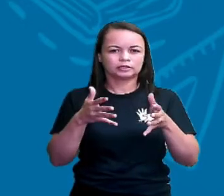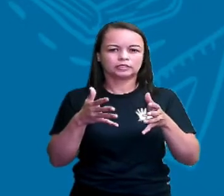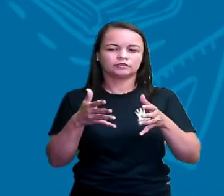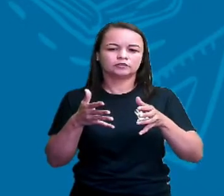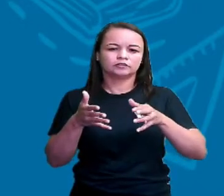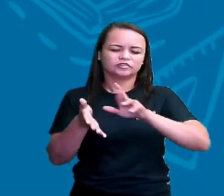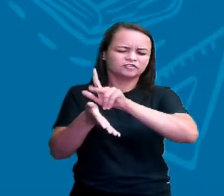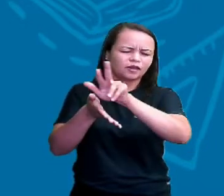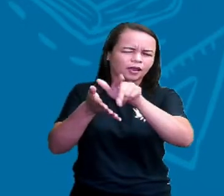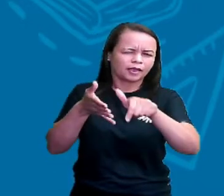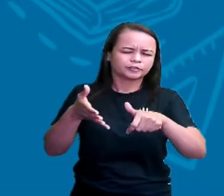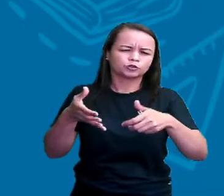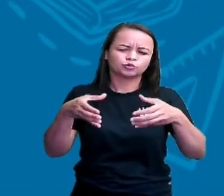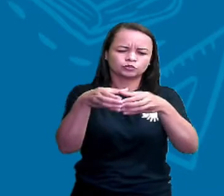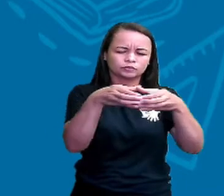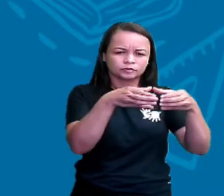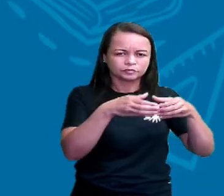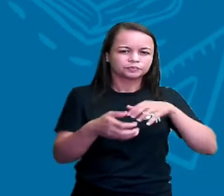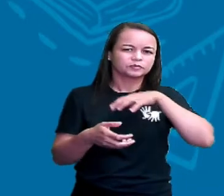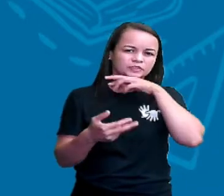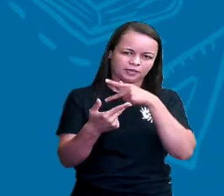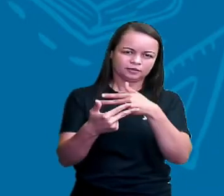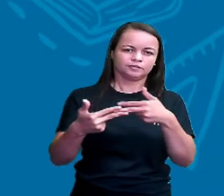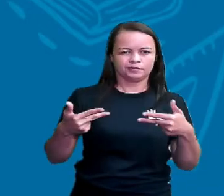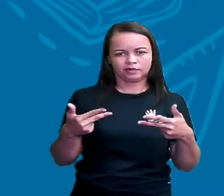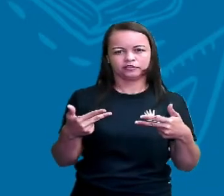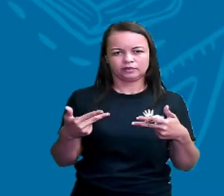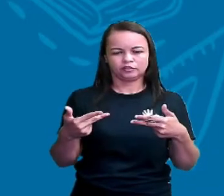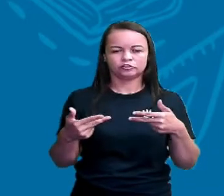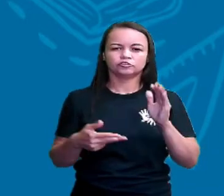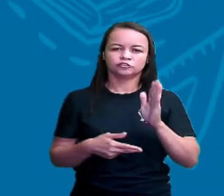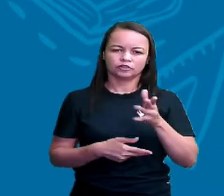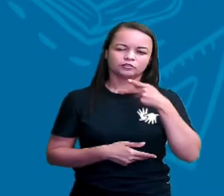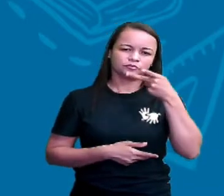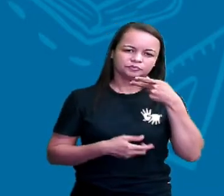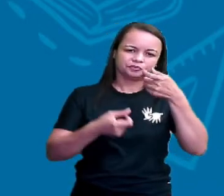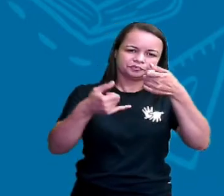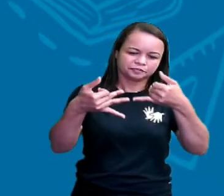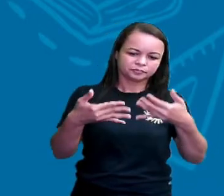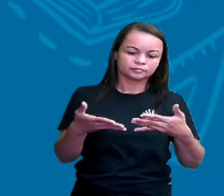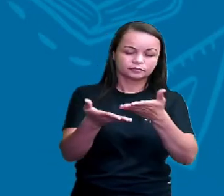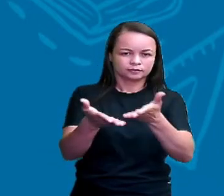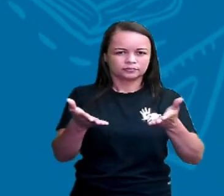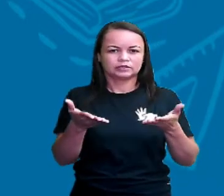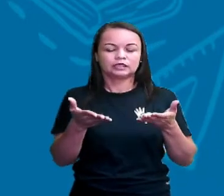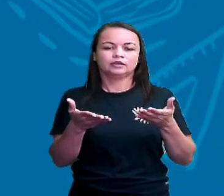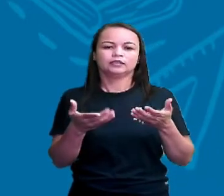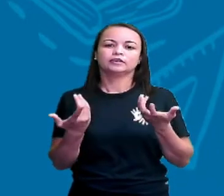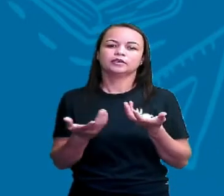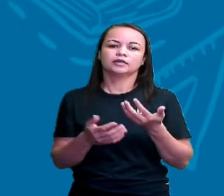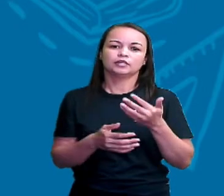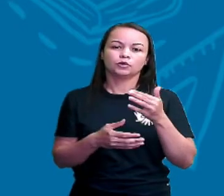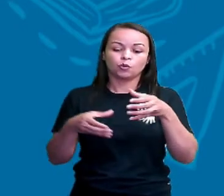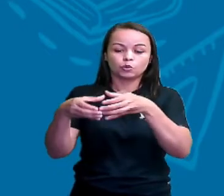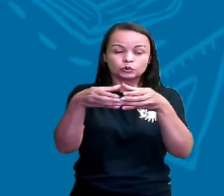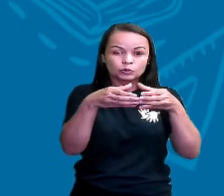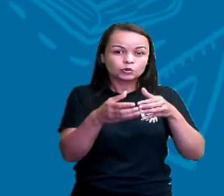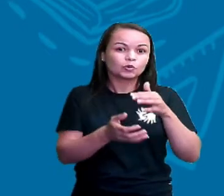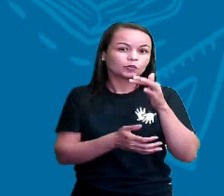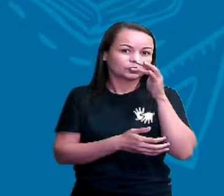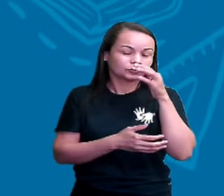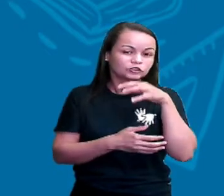natureza, né? E eu falei para vocês, eu mostrei para vocês que a fauna existente aqui no nosso Brasil, ela nem